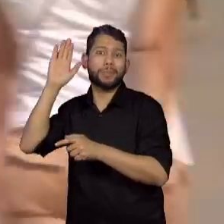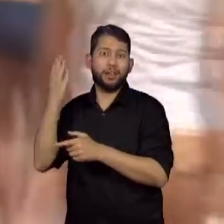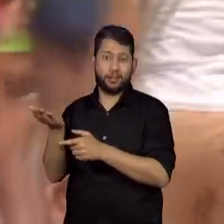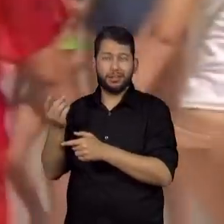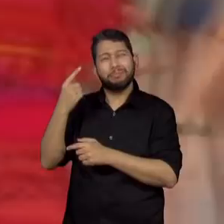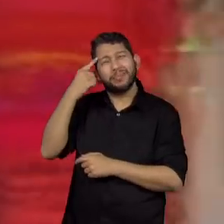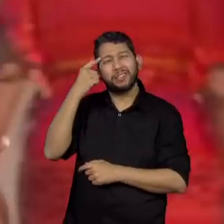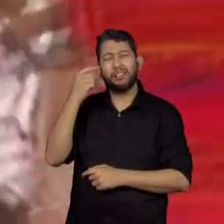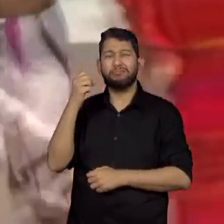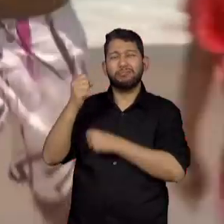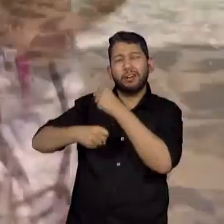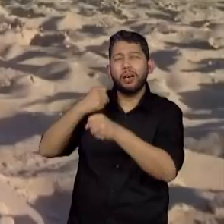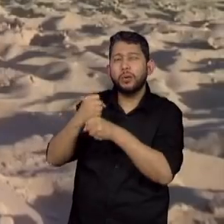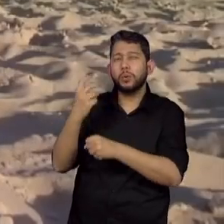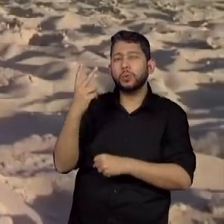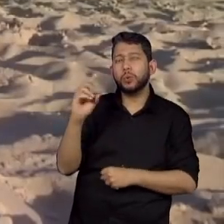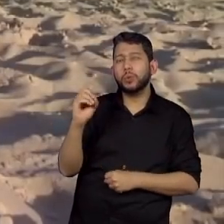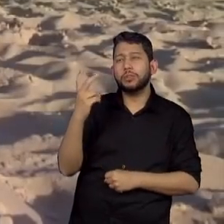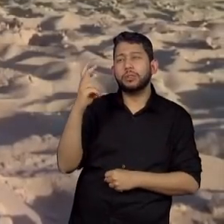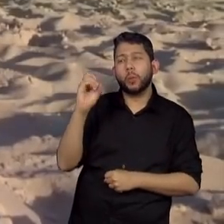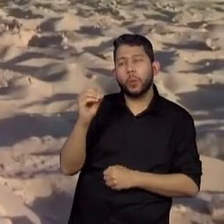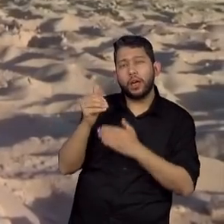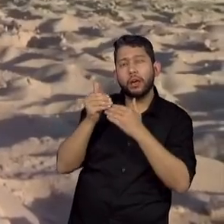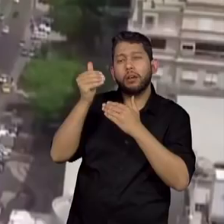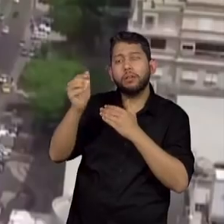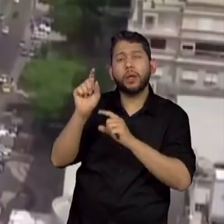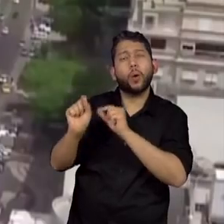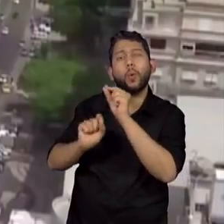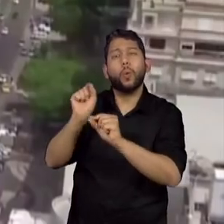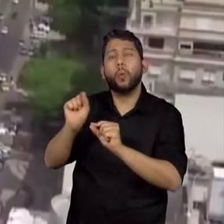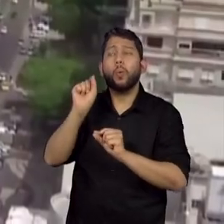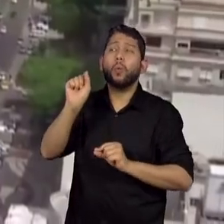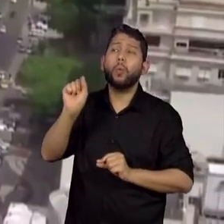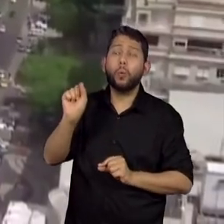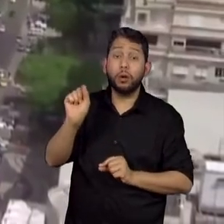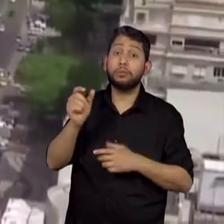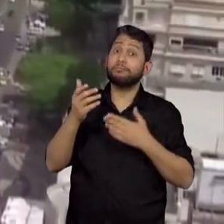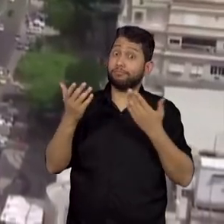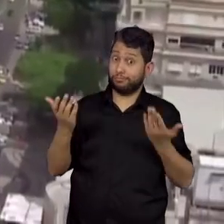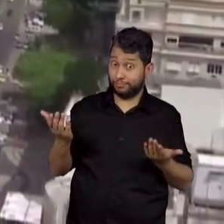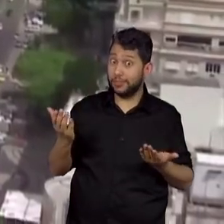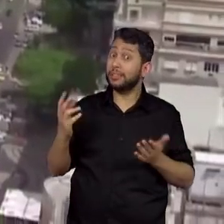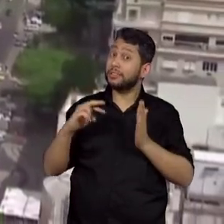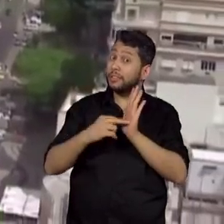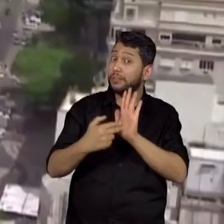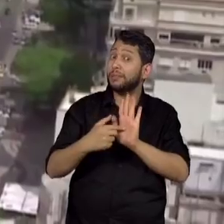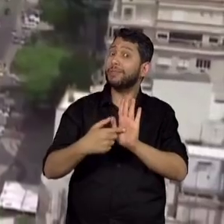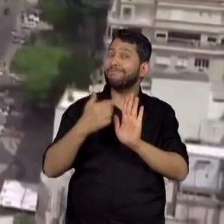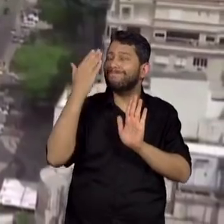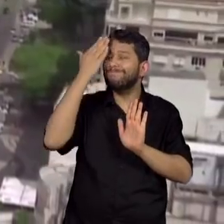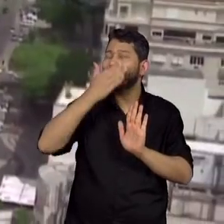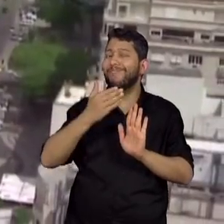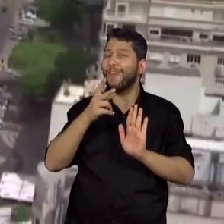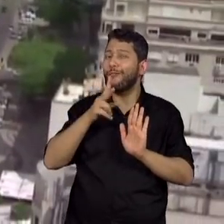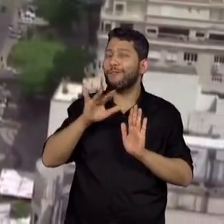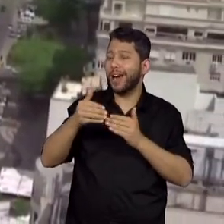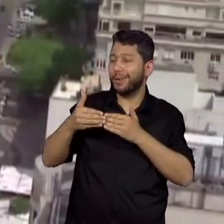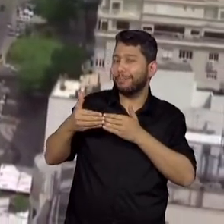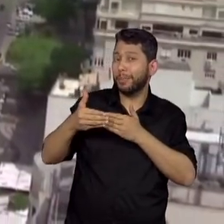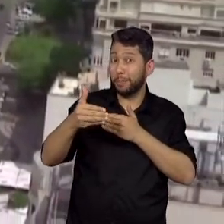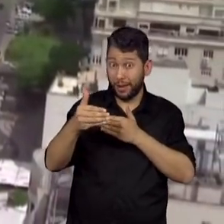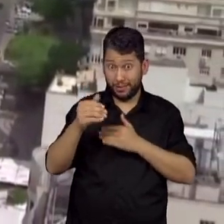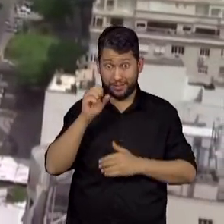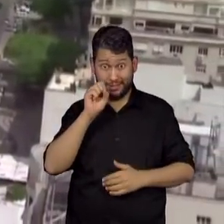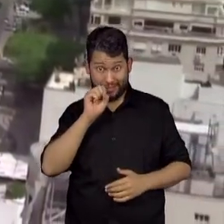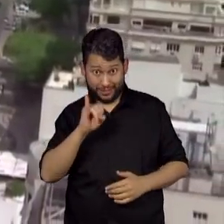para 2050 e final da década, isso revela que, se chegar a 4